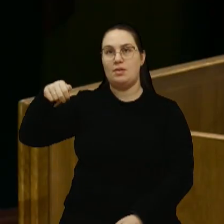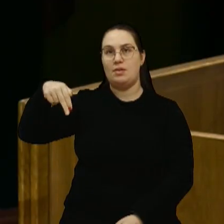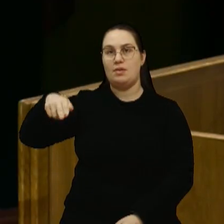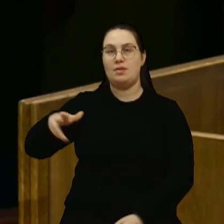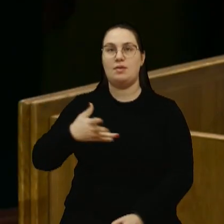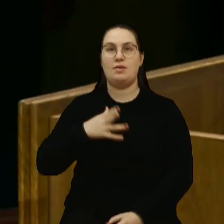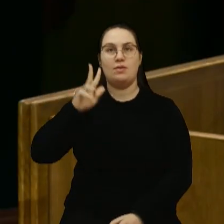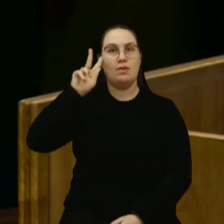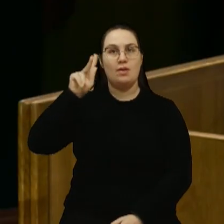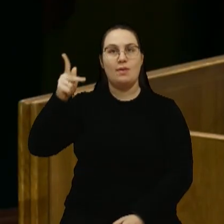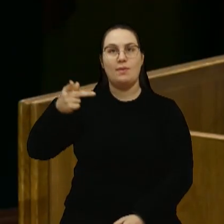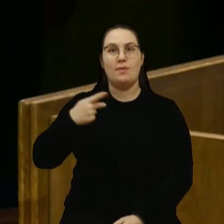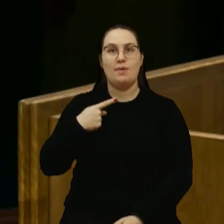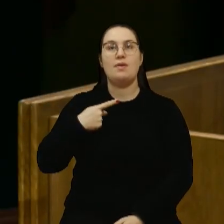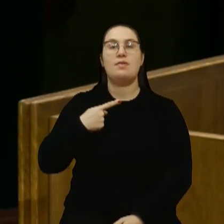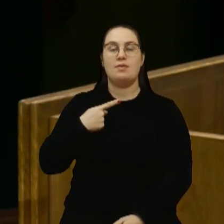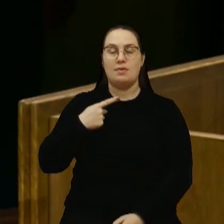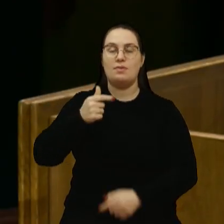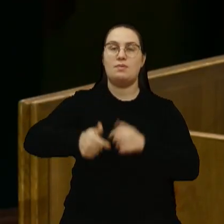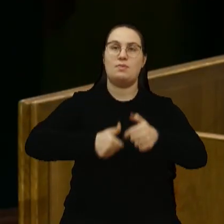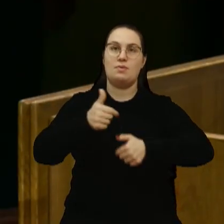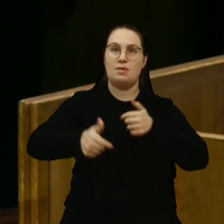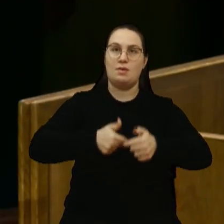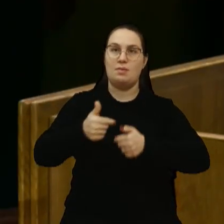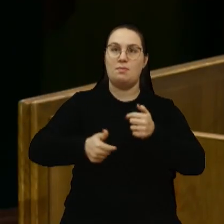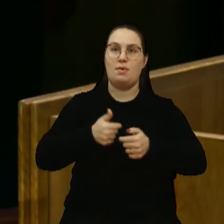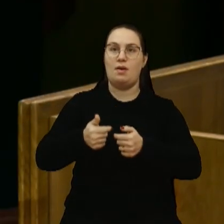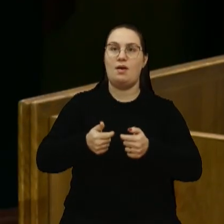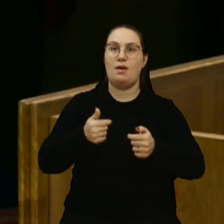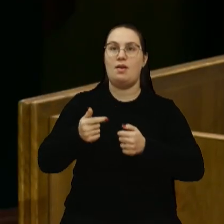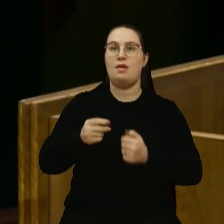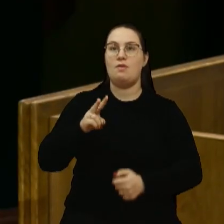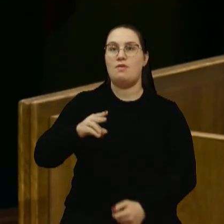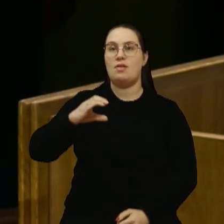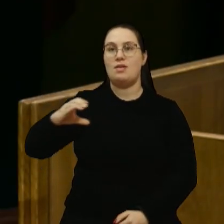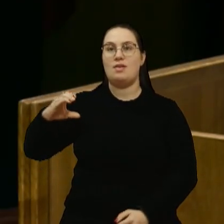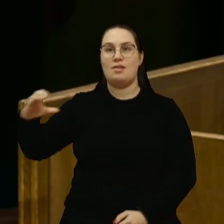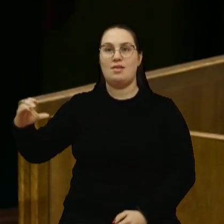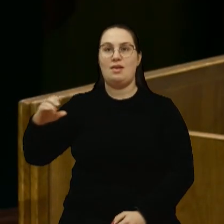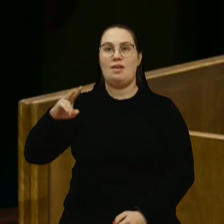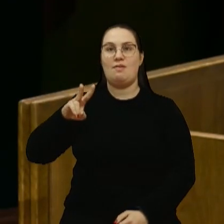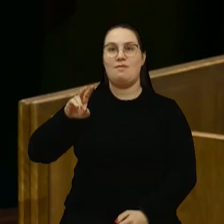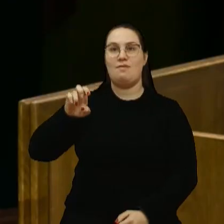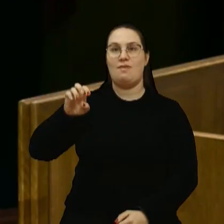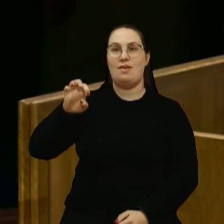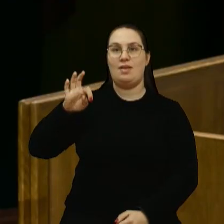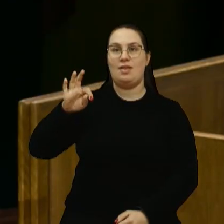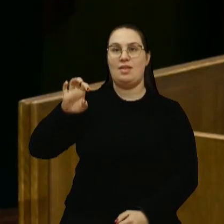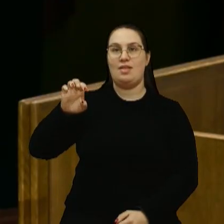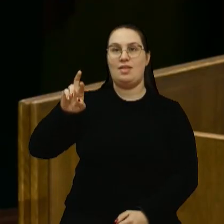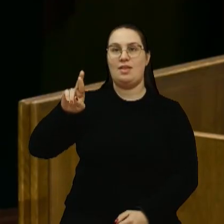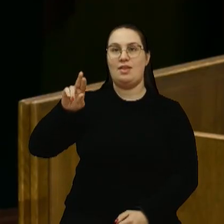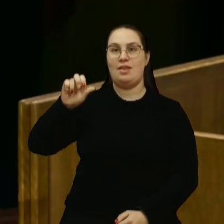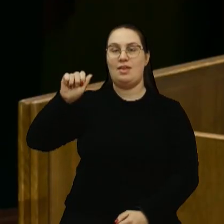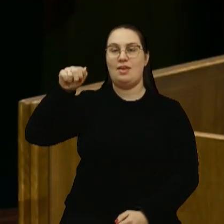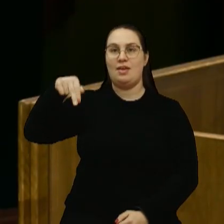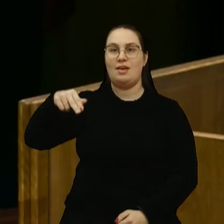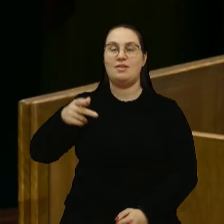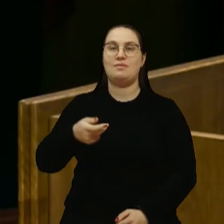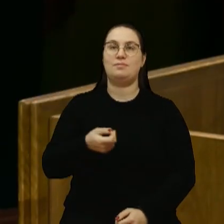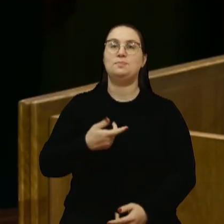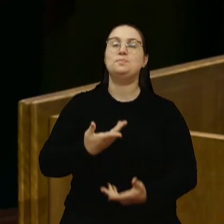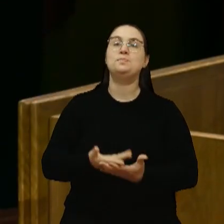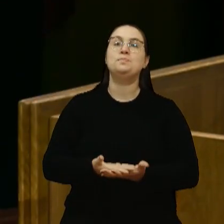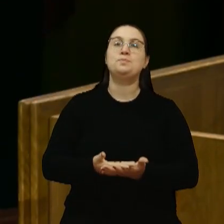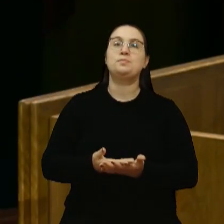que reconheceram e reconhecem o trabalho do Veteran Car Club da Serra Gaúcha. Receber esta homenagem da Câmara dos